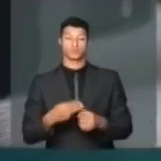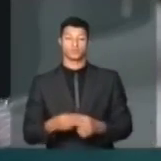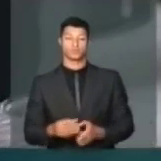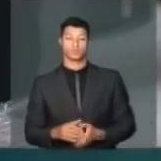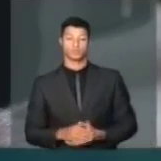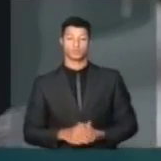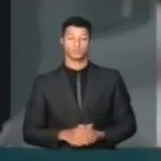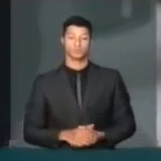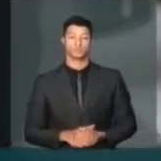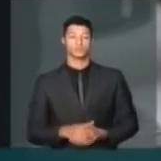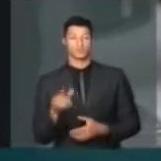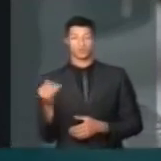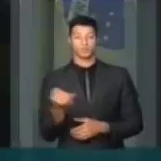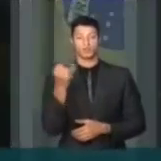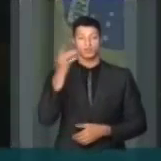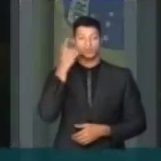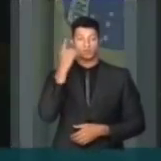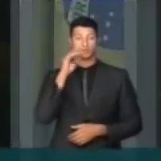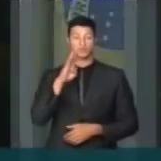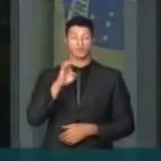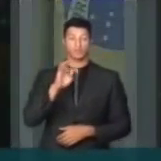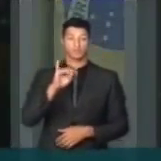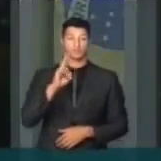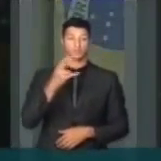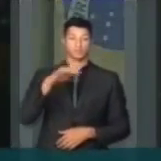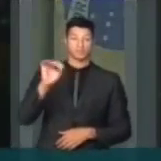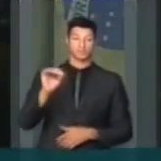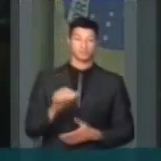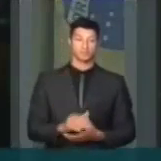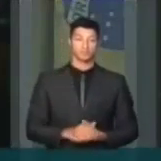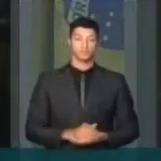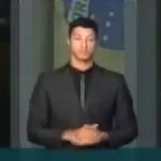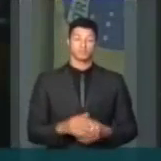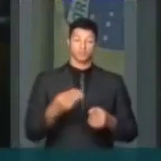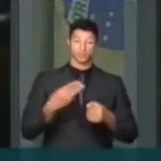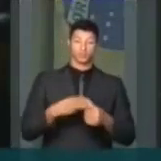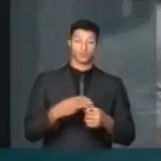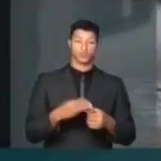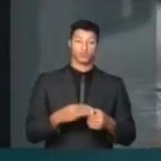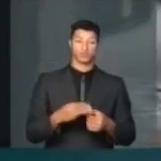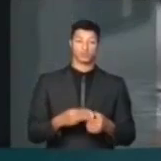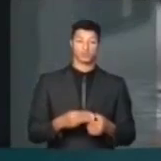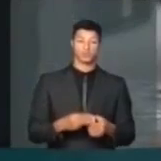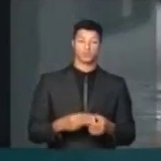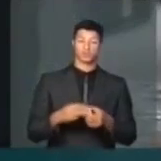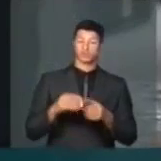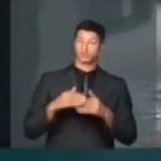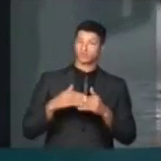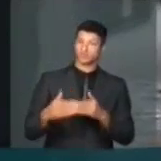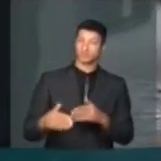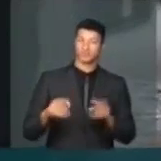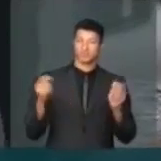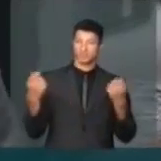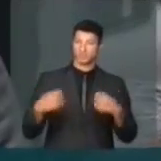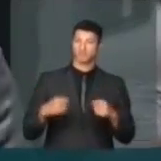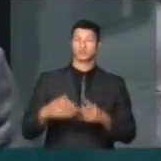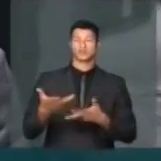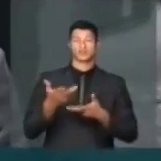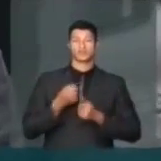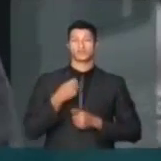muito importante, sua contribuição, deputado Betinho. Só para concluir o raciocínio, os municípios estão precisando